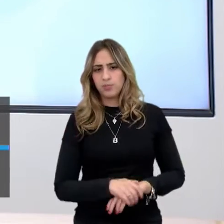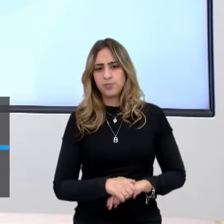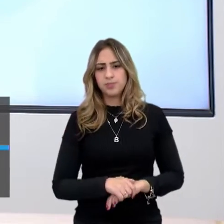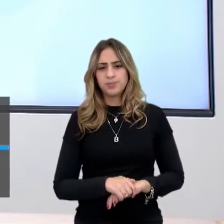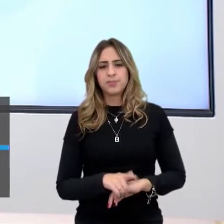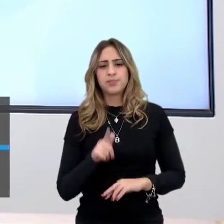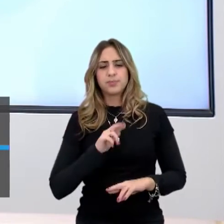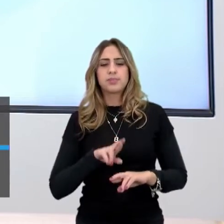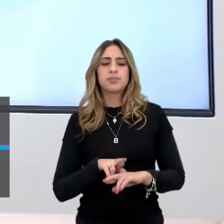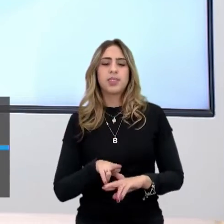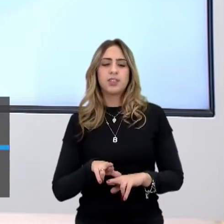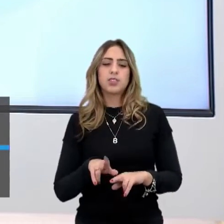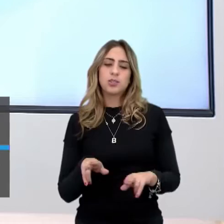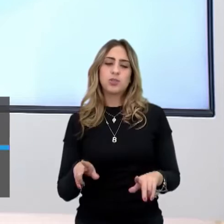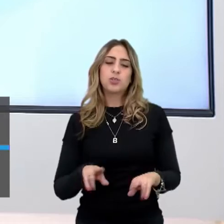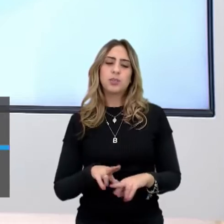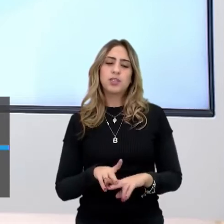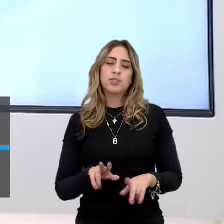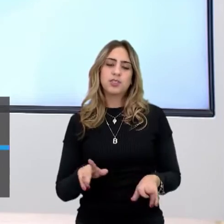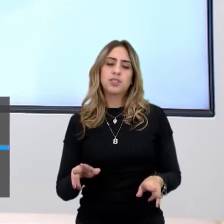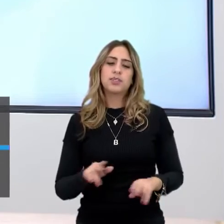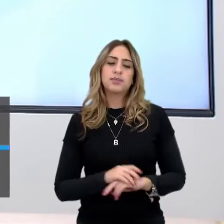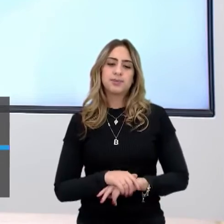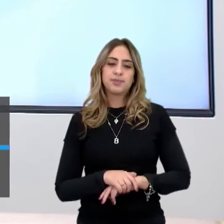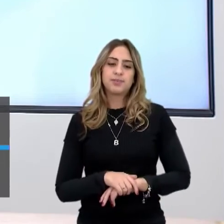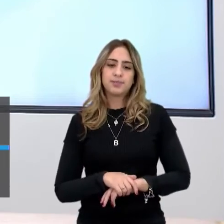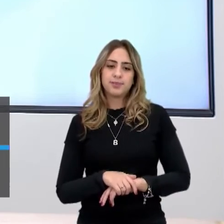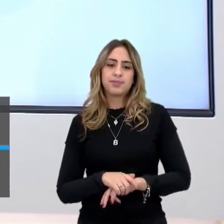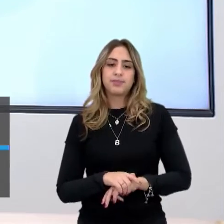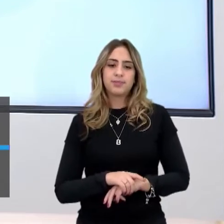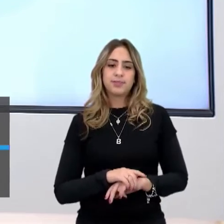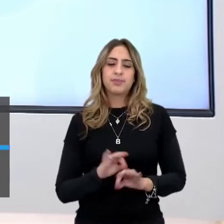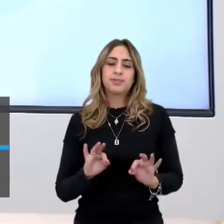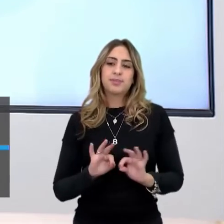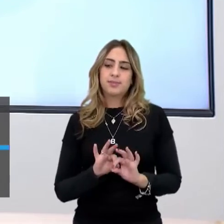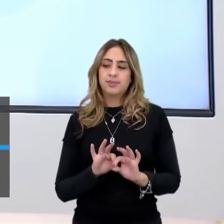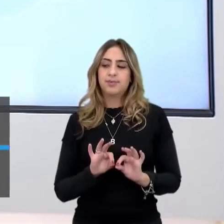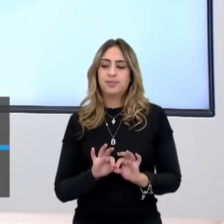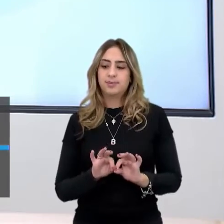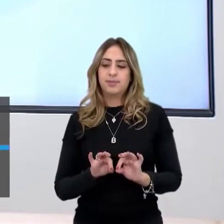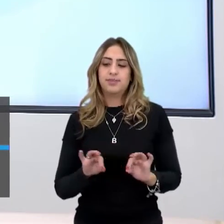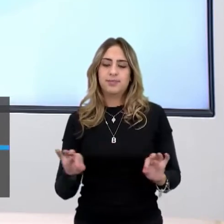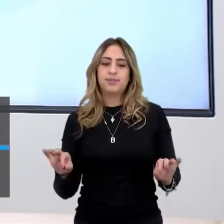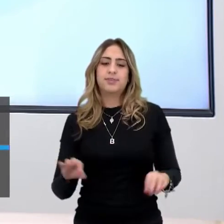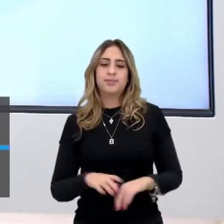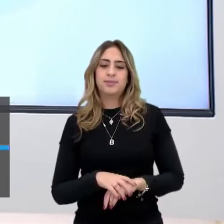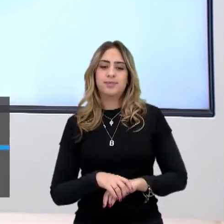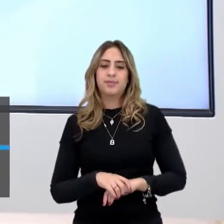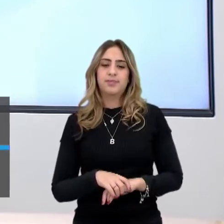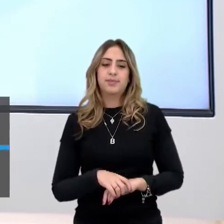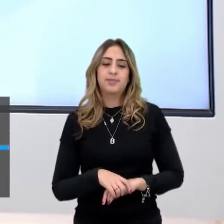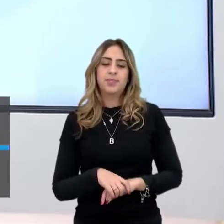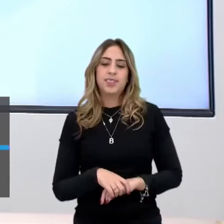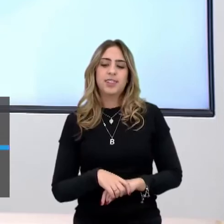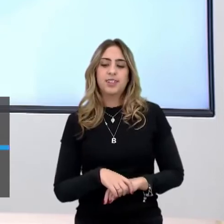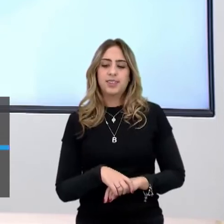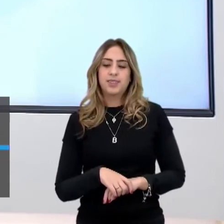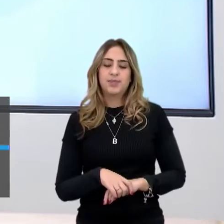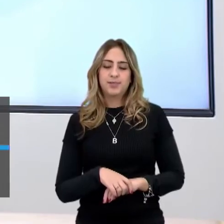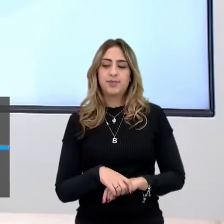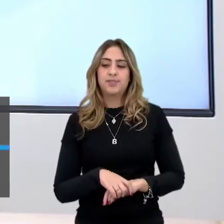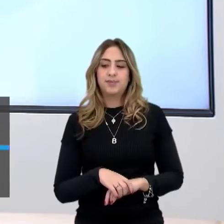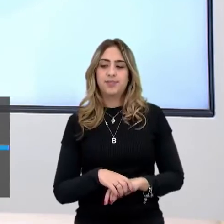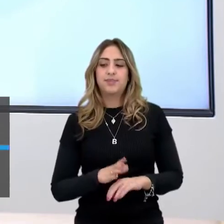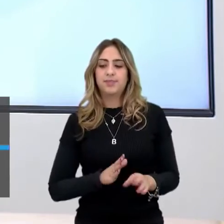uma variável dependente, chamamos de regressão linear. Se a gente pegar o caso do mercado aí, por exemplo, do supermercado, das compras aí, tá?